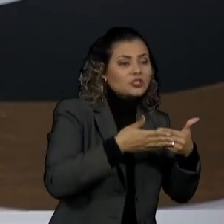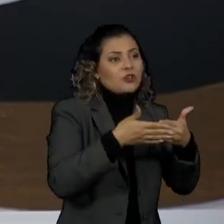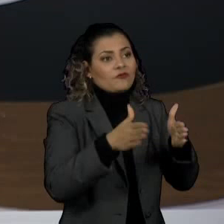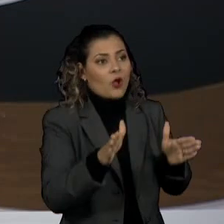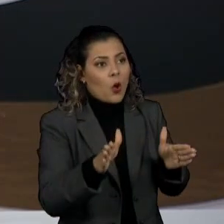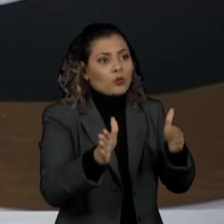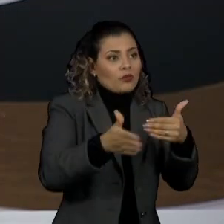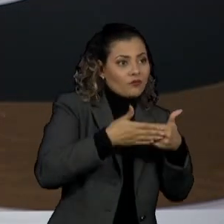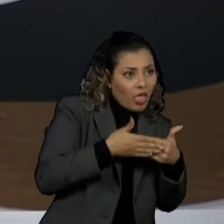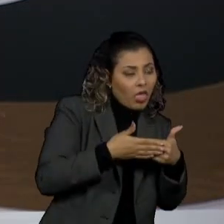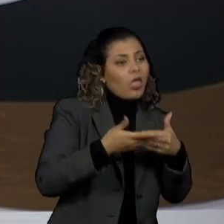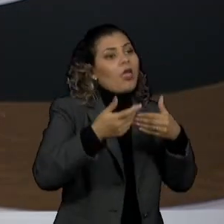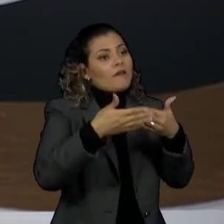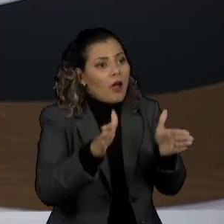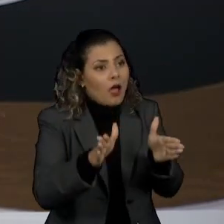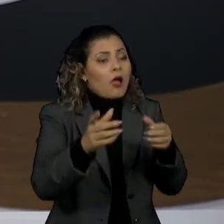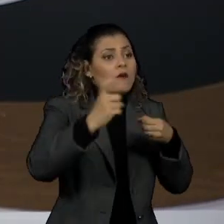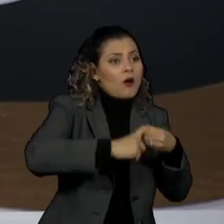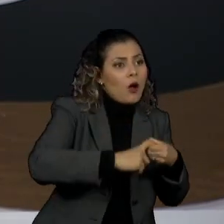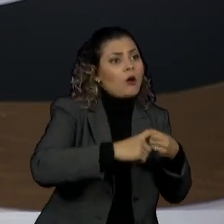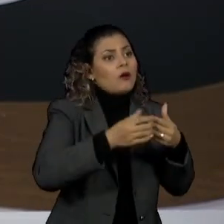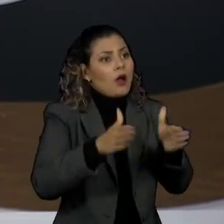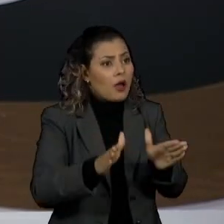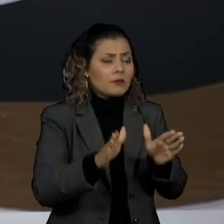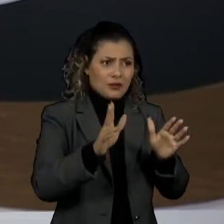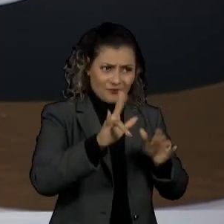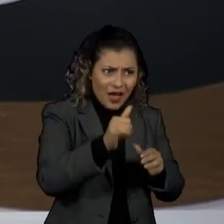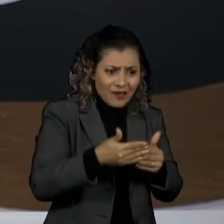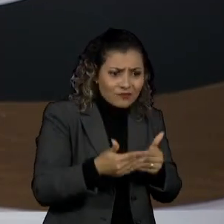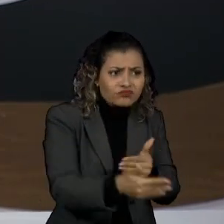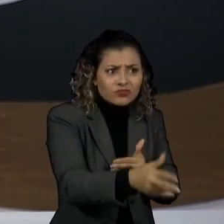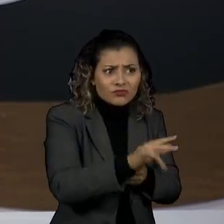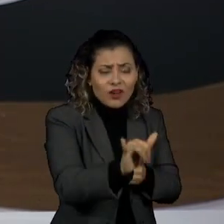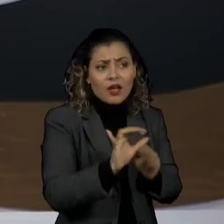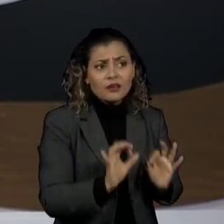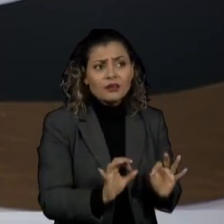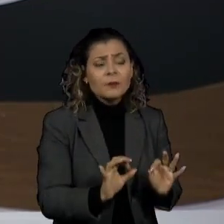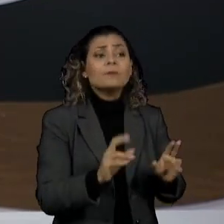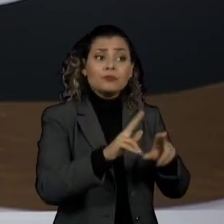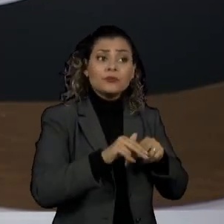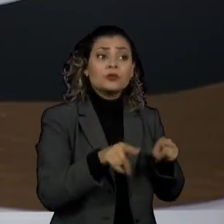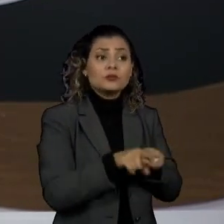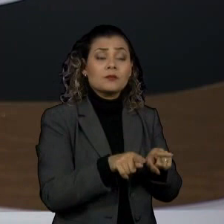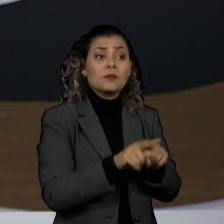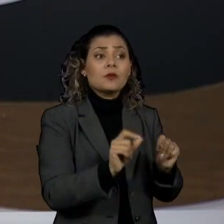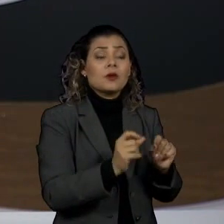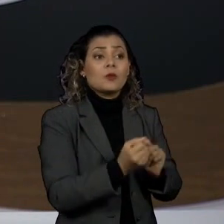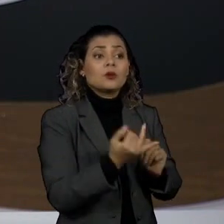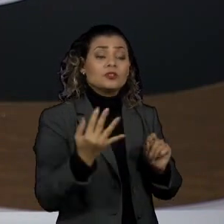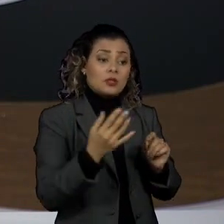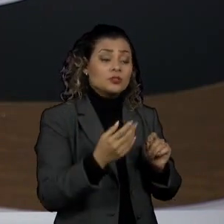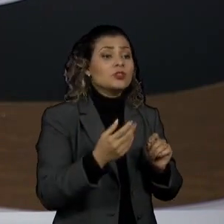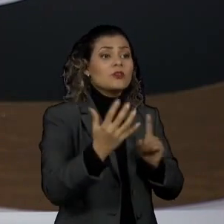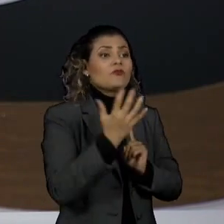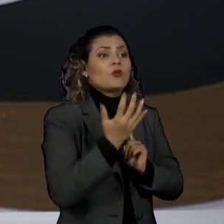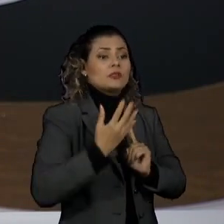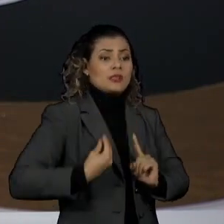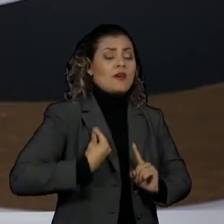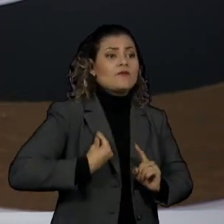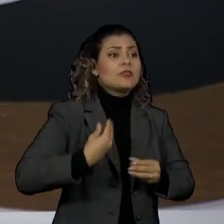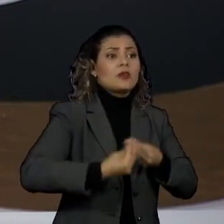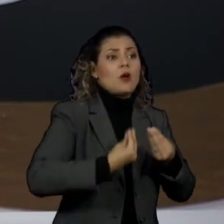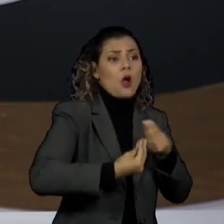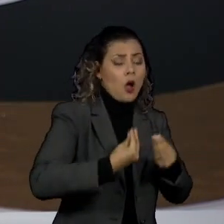entrar e sair de quarentenas por muito tempo ainda, e nesse caso, o que isso afeta no nosso modo de vida